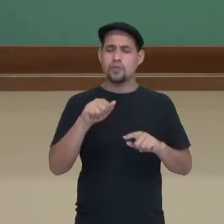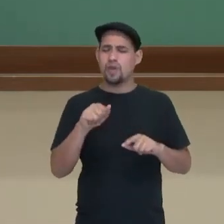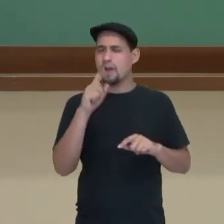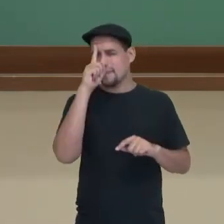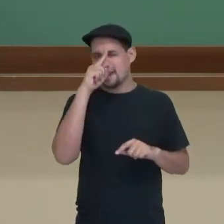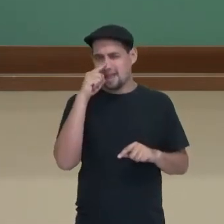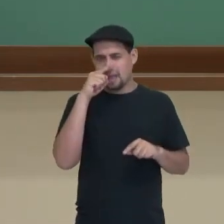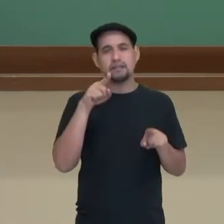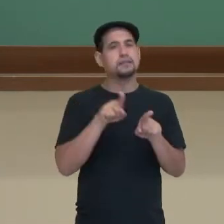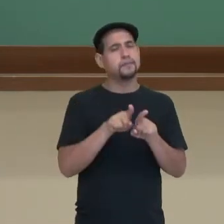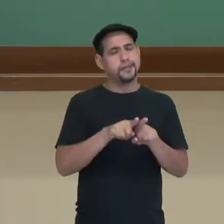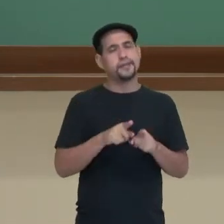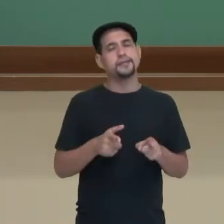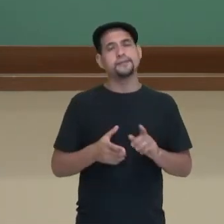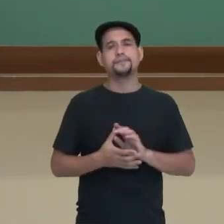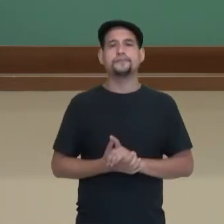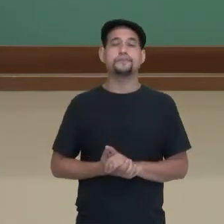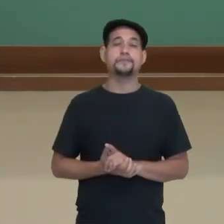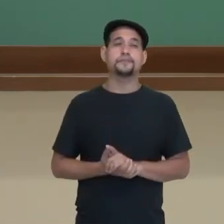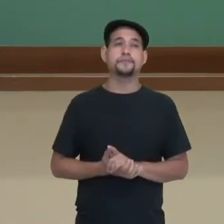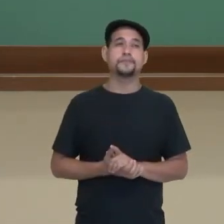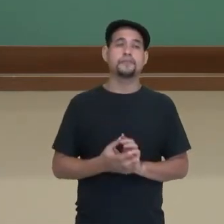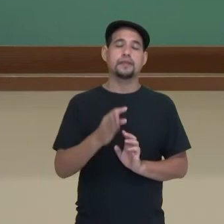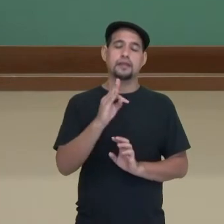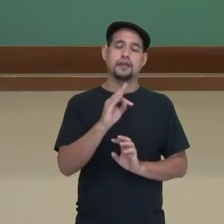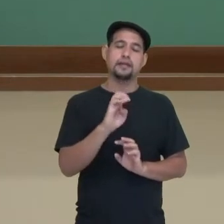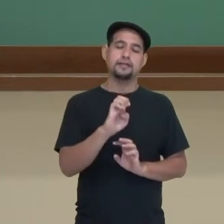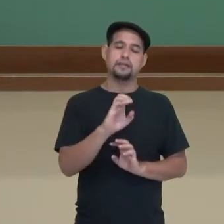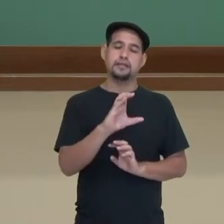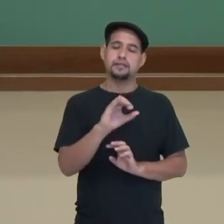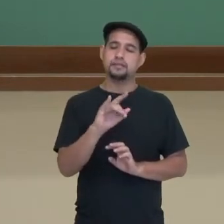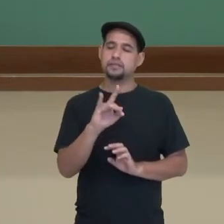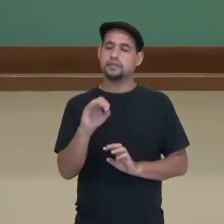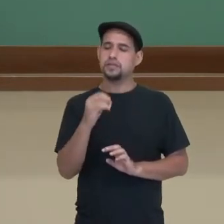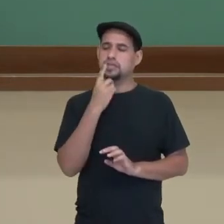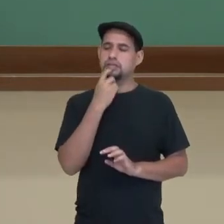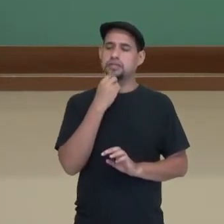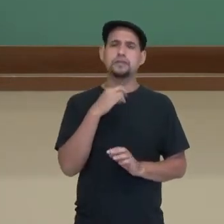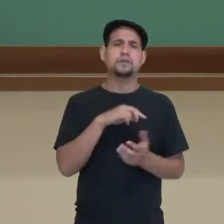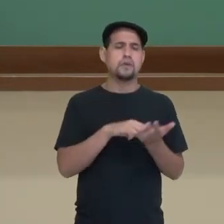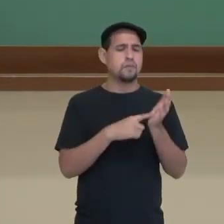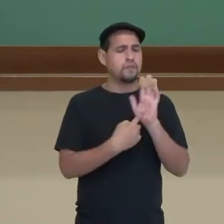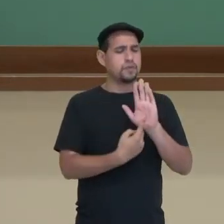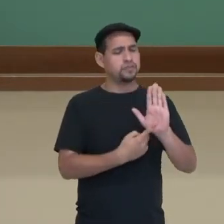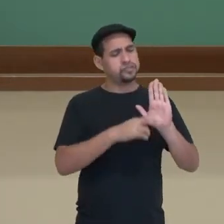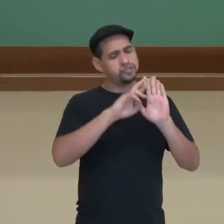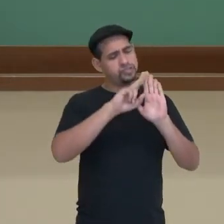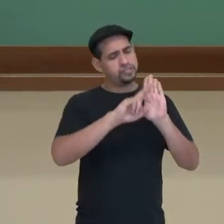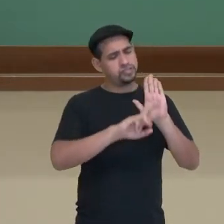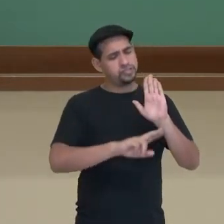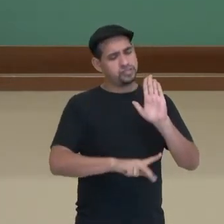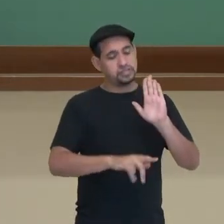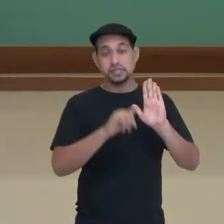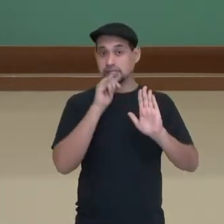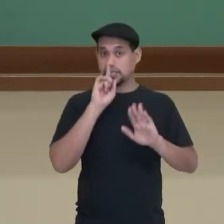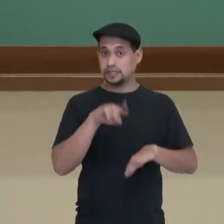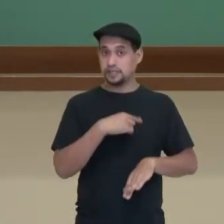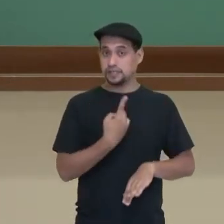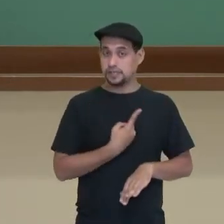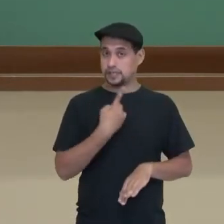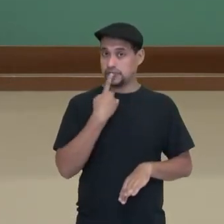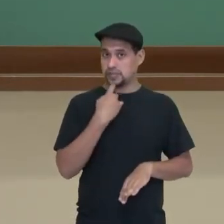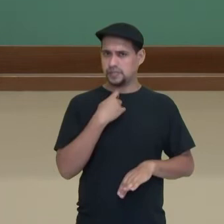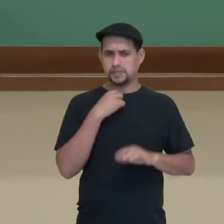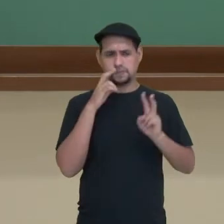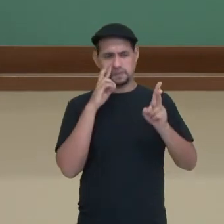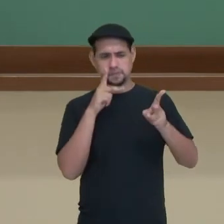amarela. O tecido sanguíneo. O tecido sanguíneo apresenta diversos componentes. O nosso sangue, quando a gente